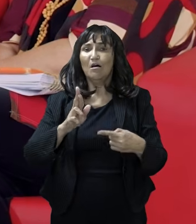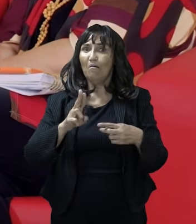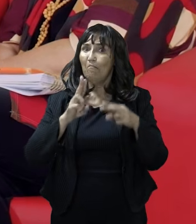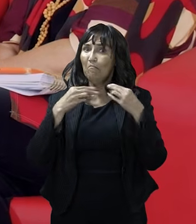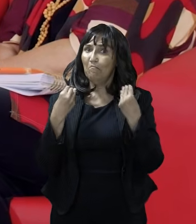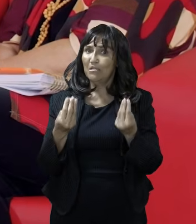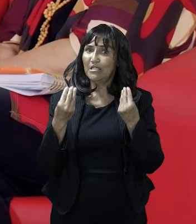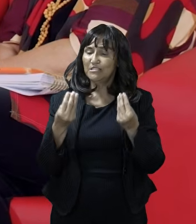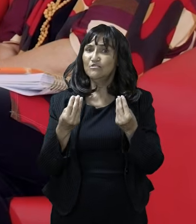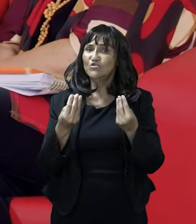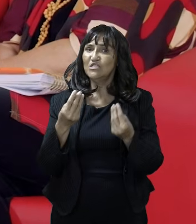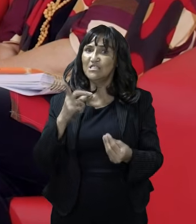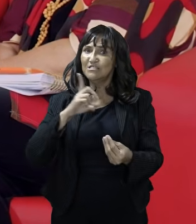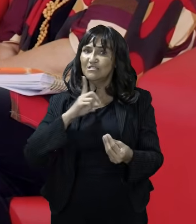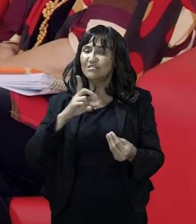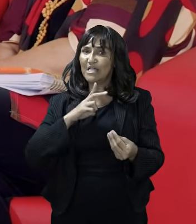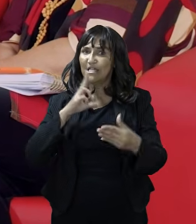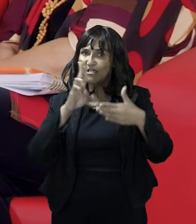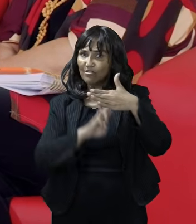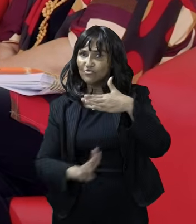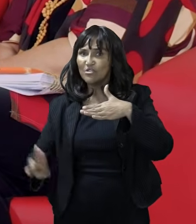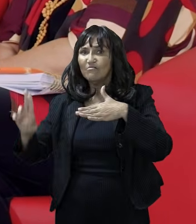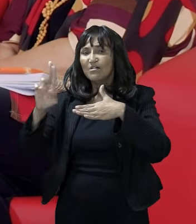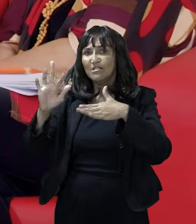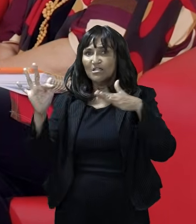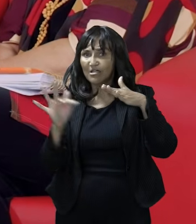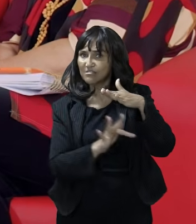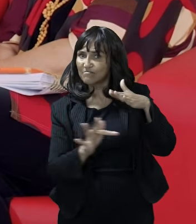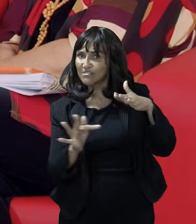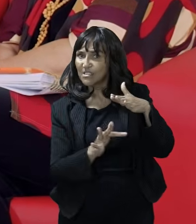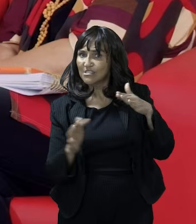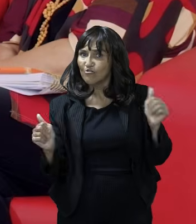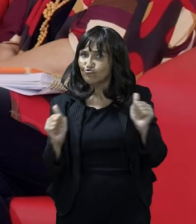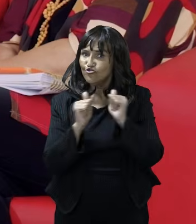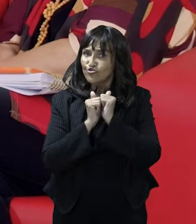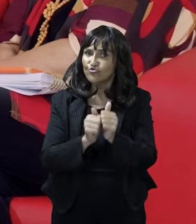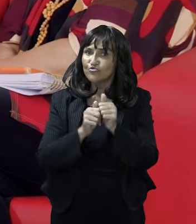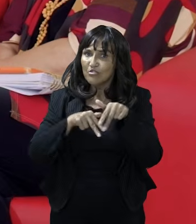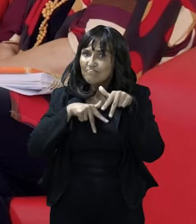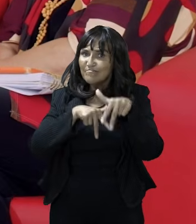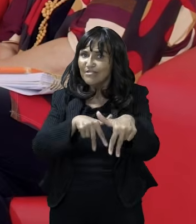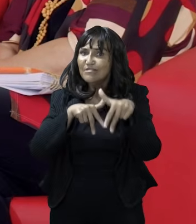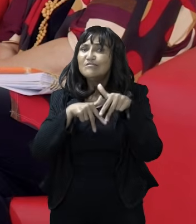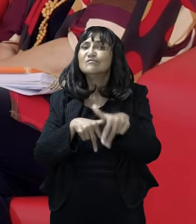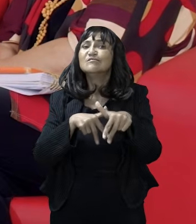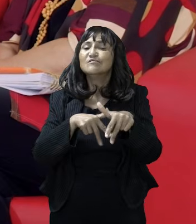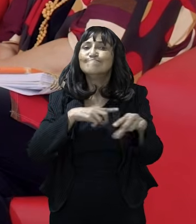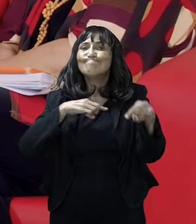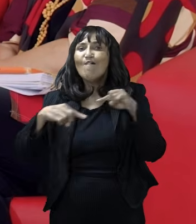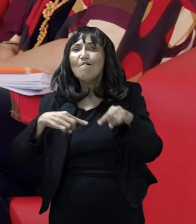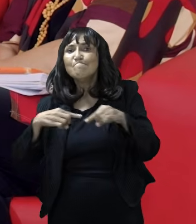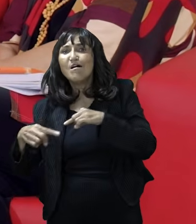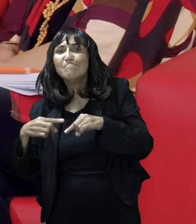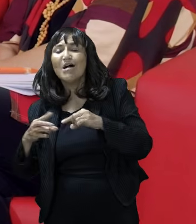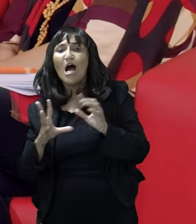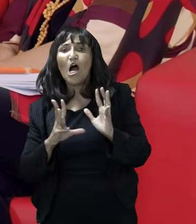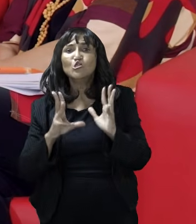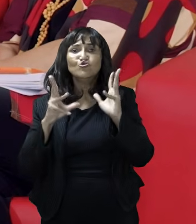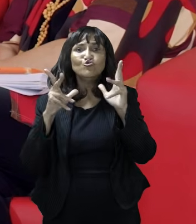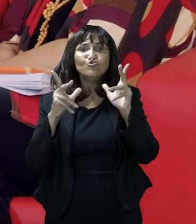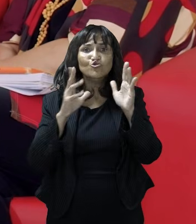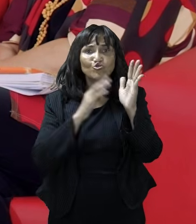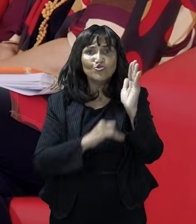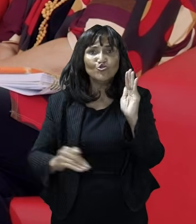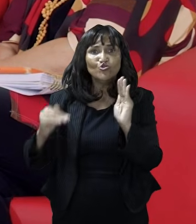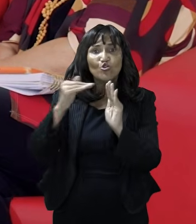Para isso você tem que envolver as universidades, a fundação, envolver a militância, envolver todo mundo que quer um